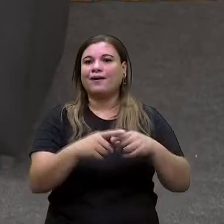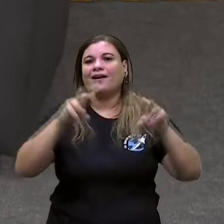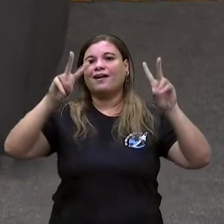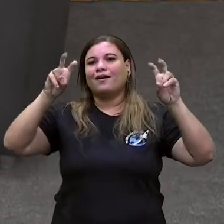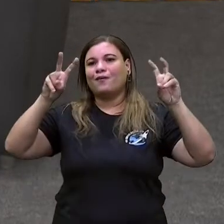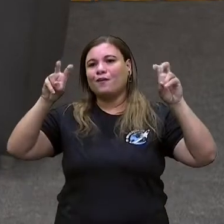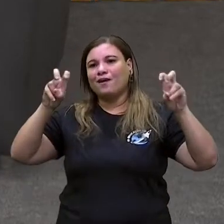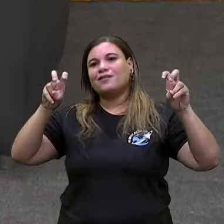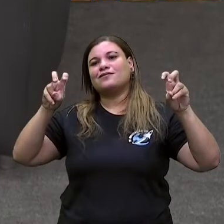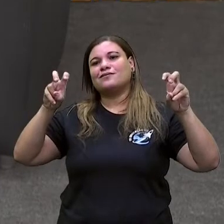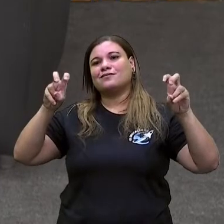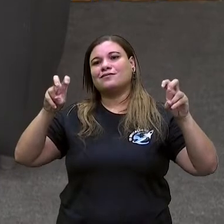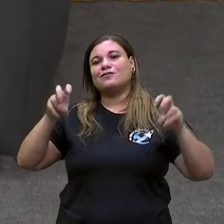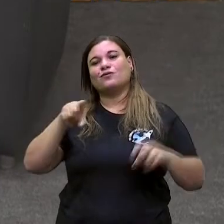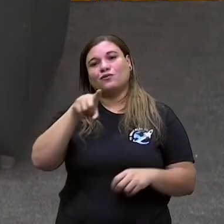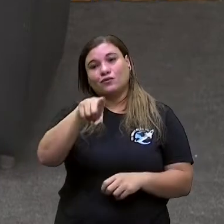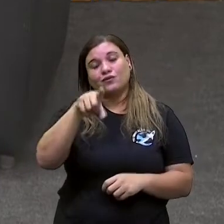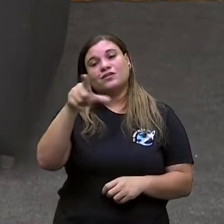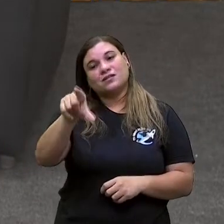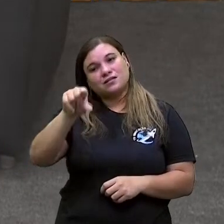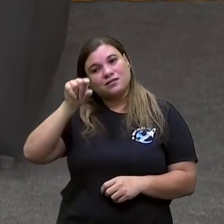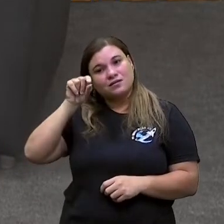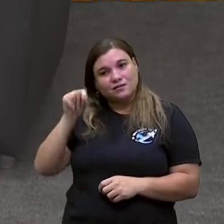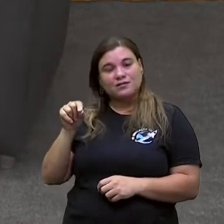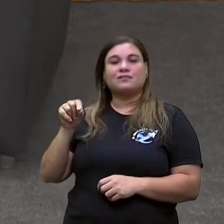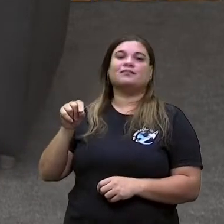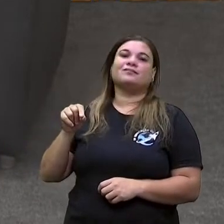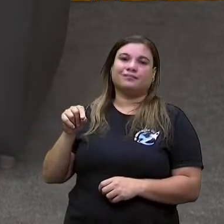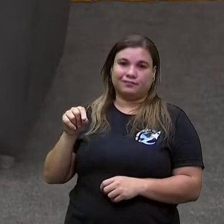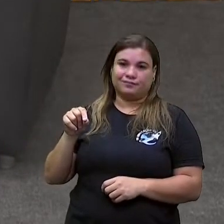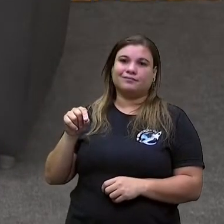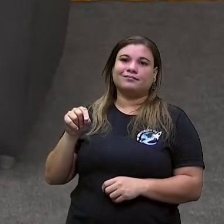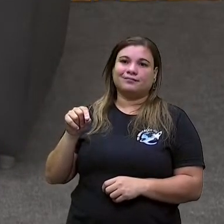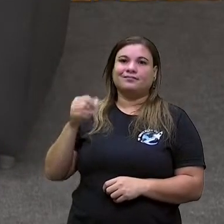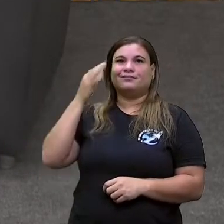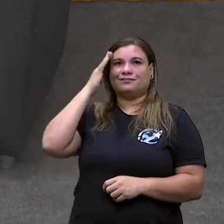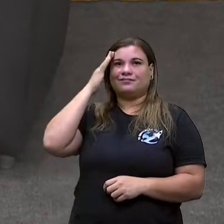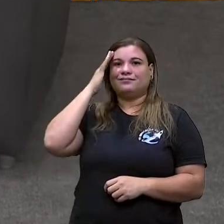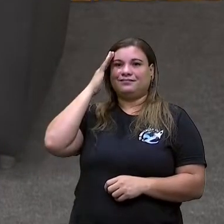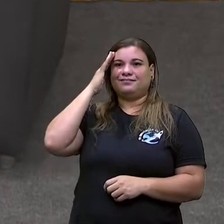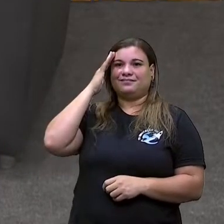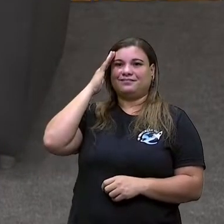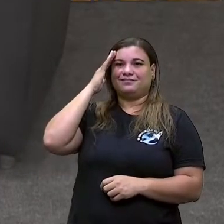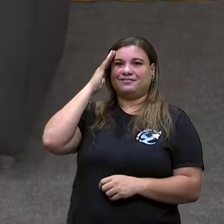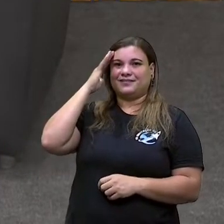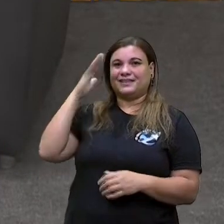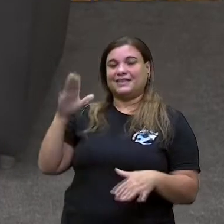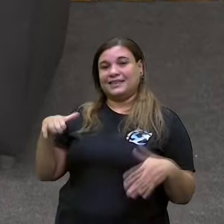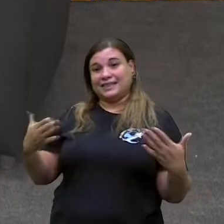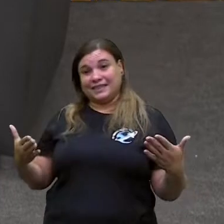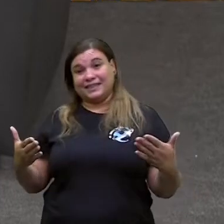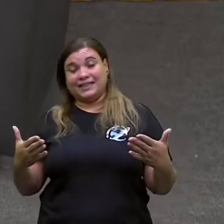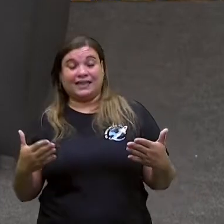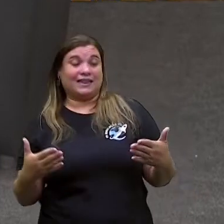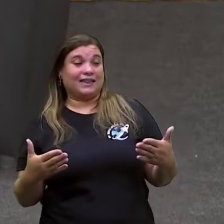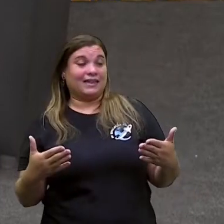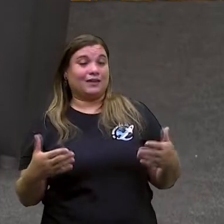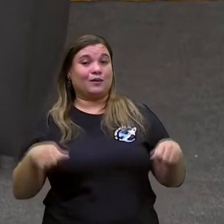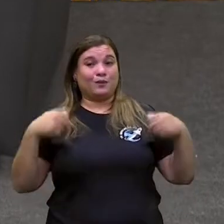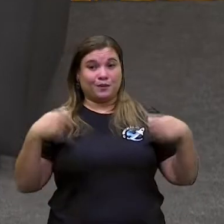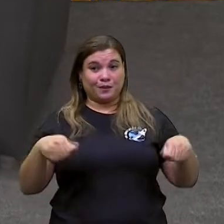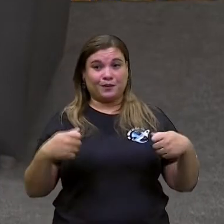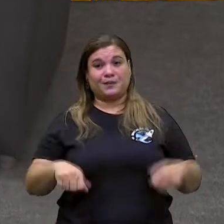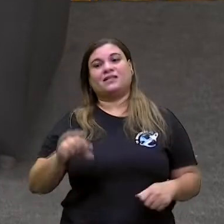feliz, porque eu estava estudando e lendo apenas aquilo que eu gostava. Com uma turma que gostava do mesmo